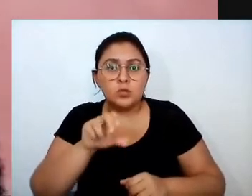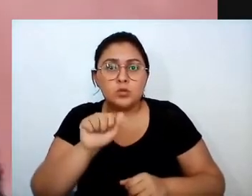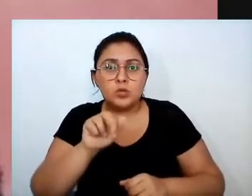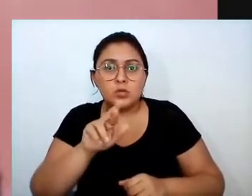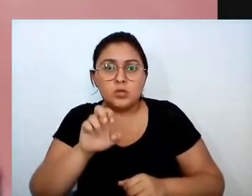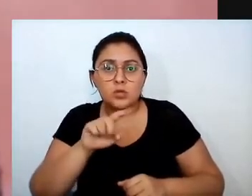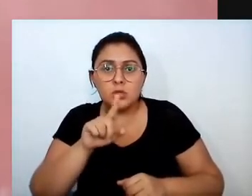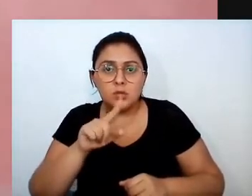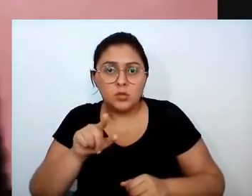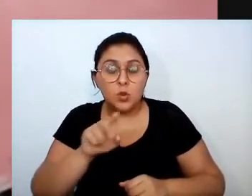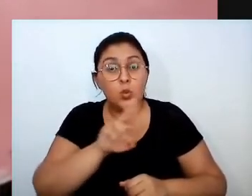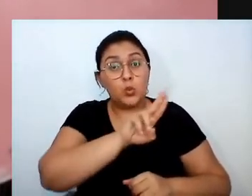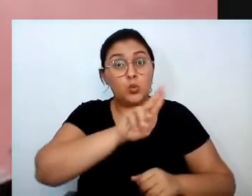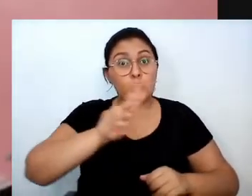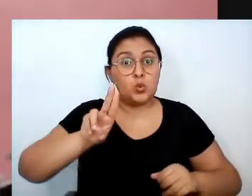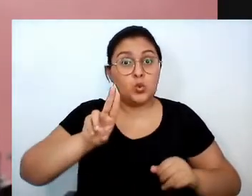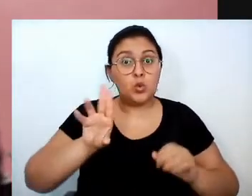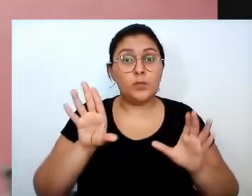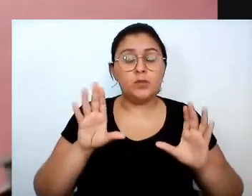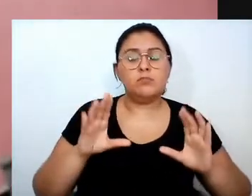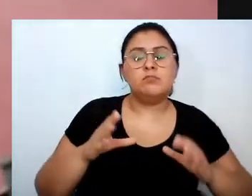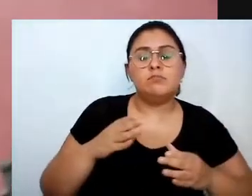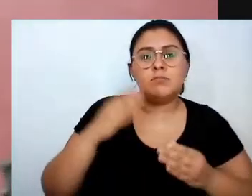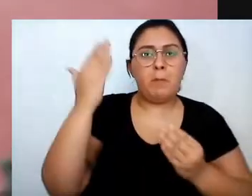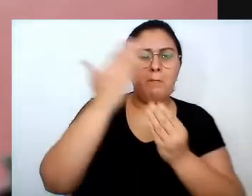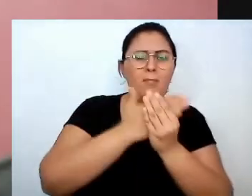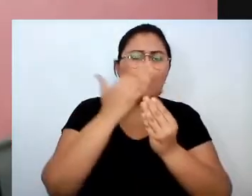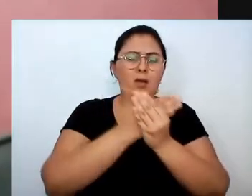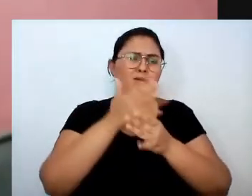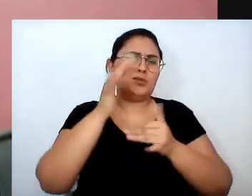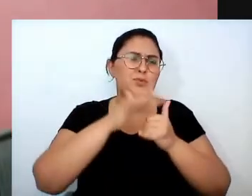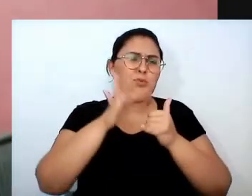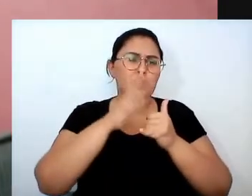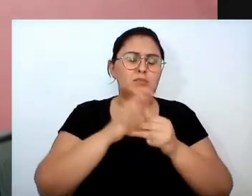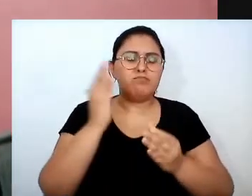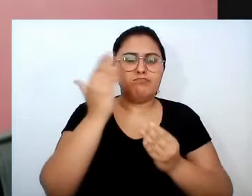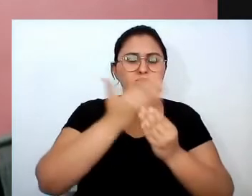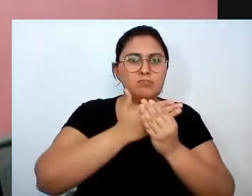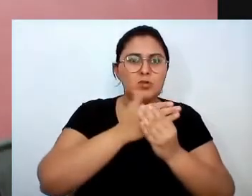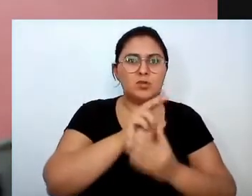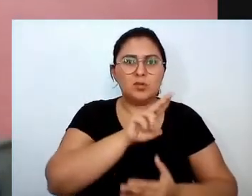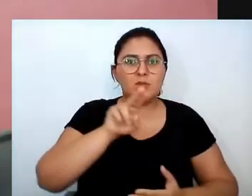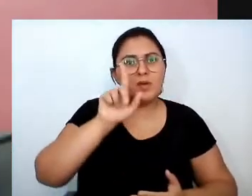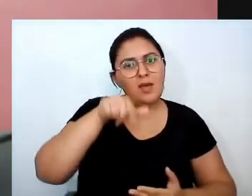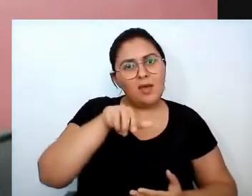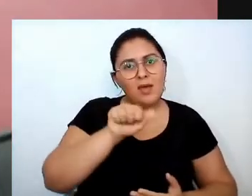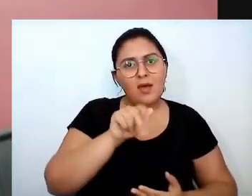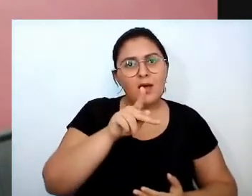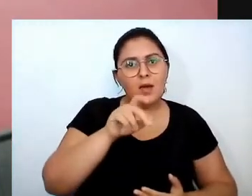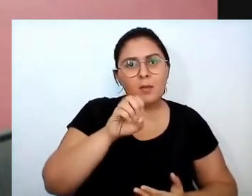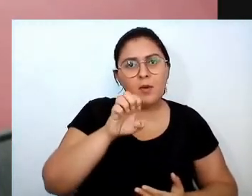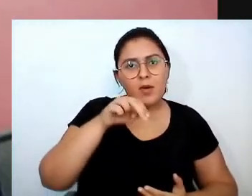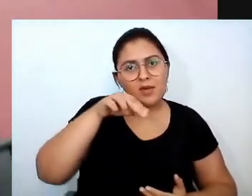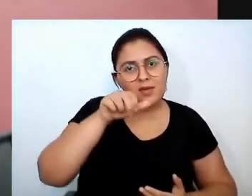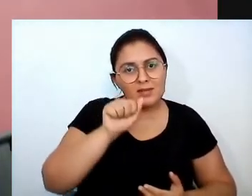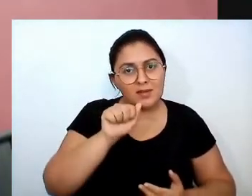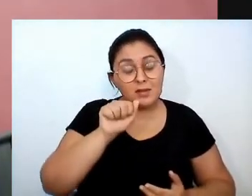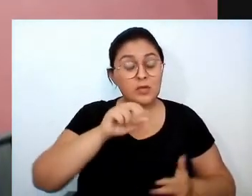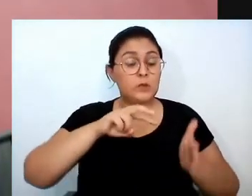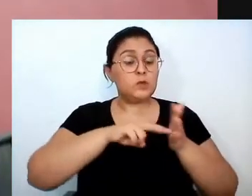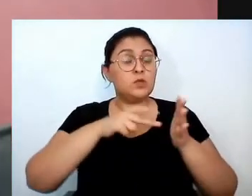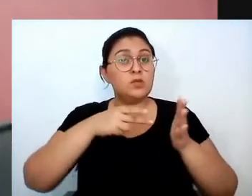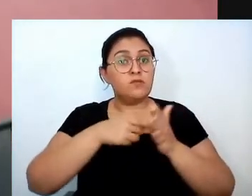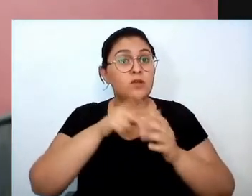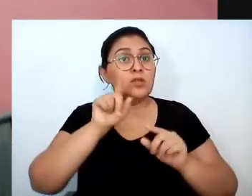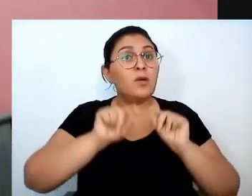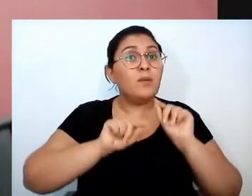certo? E aí, o nome dessa playlist lá vai ser Apoena, e essa é uma palavra que